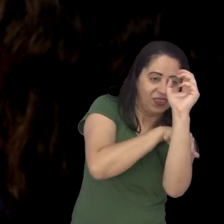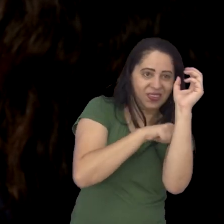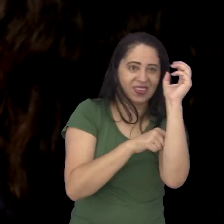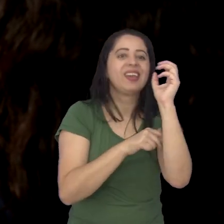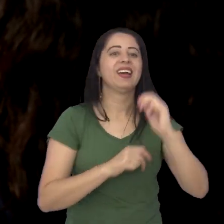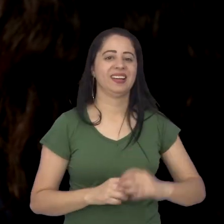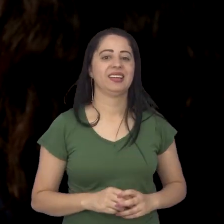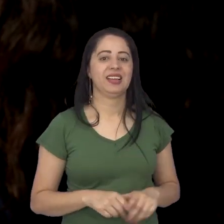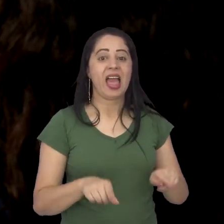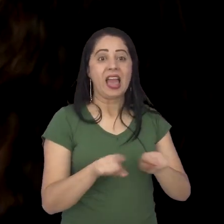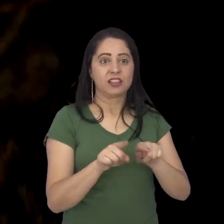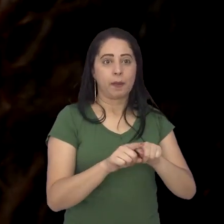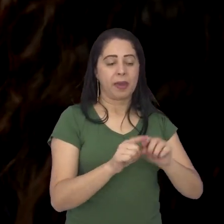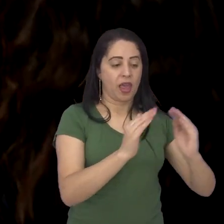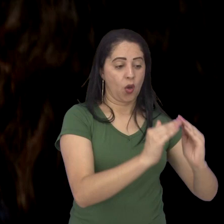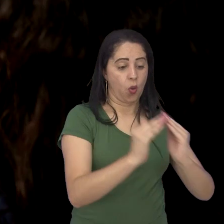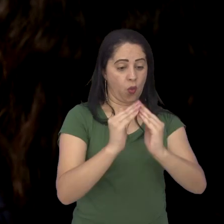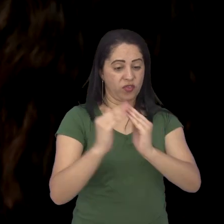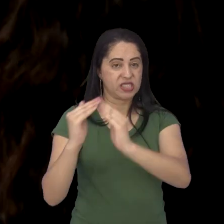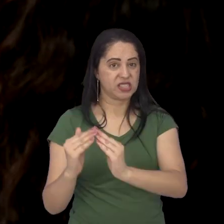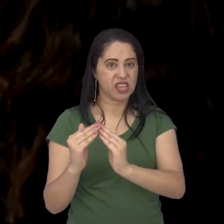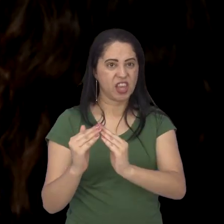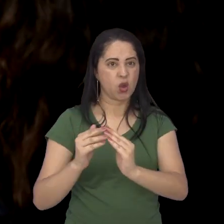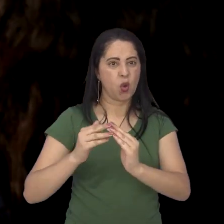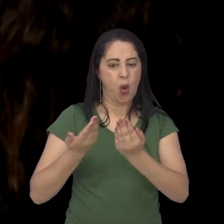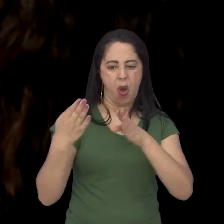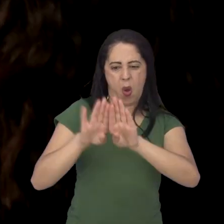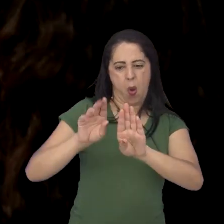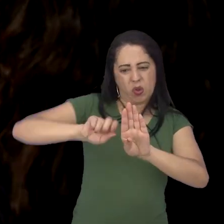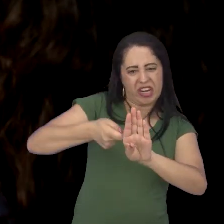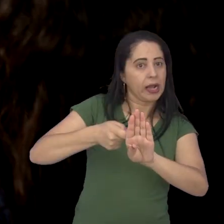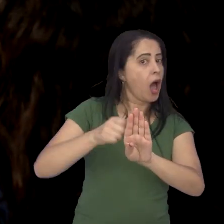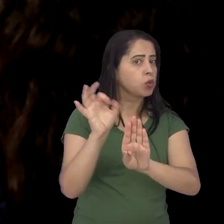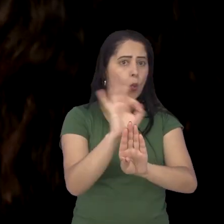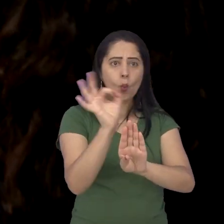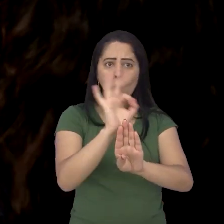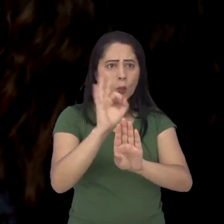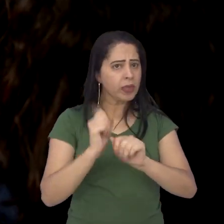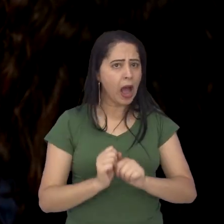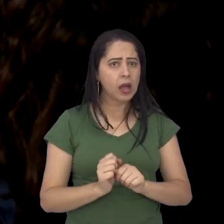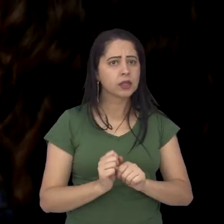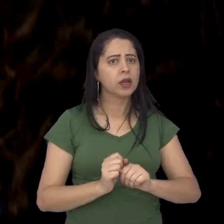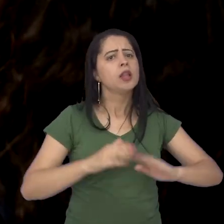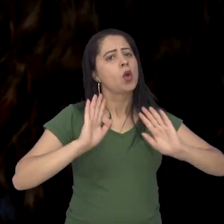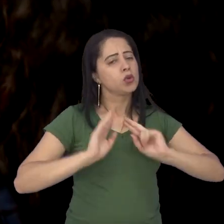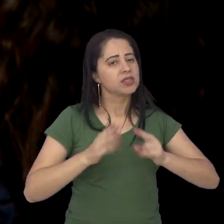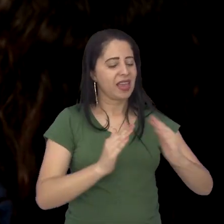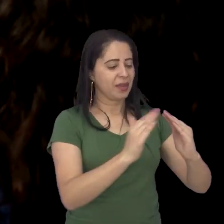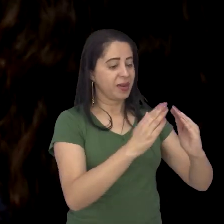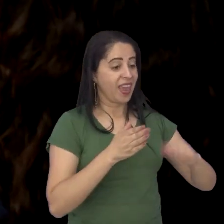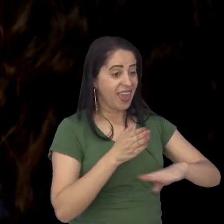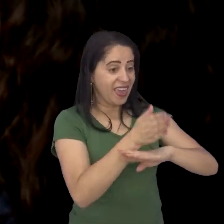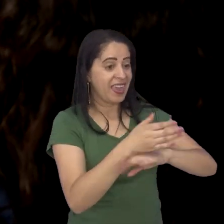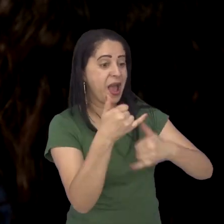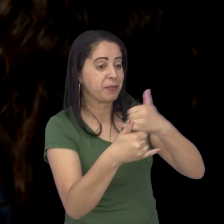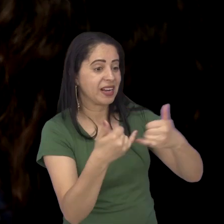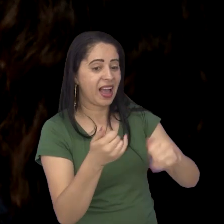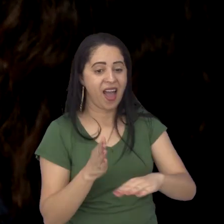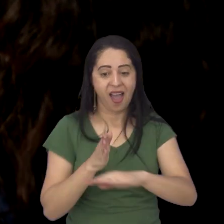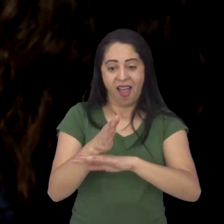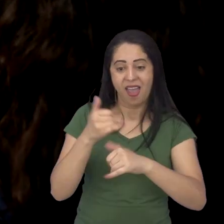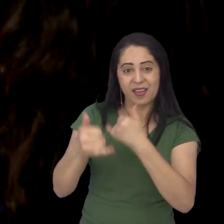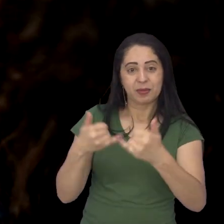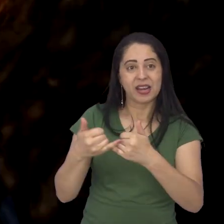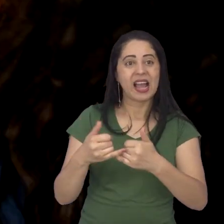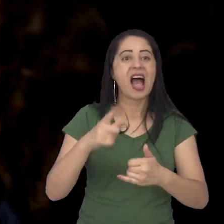os vizinhos realmente não trancavam o portão. Então a gente ficava pulando, né, de uma casa para outra e toda casa tinha